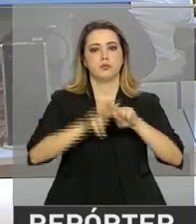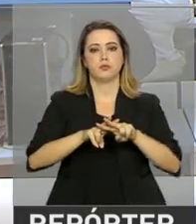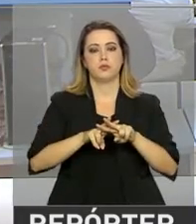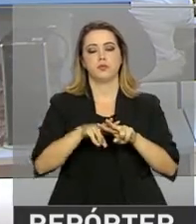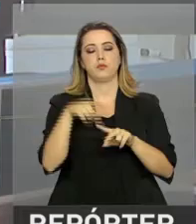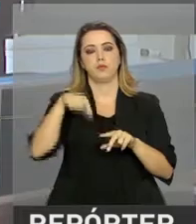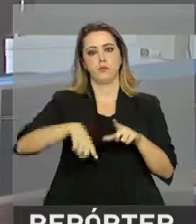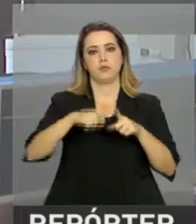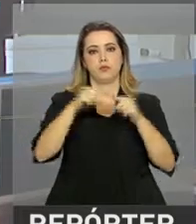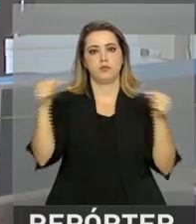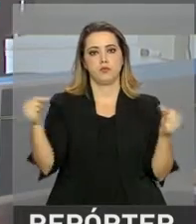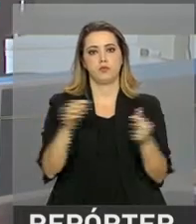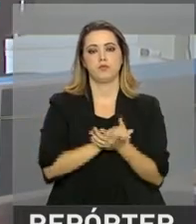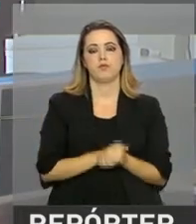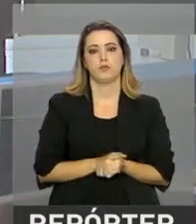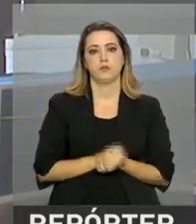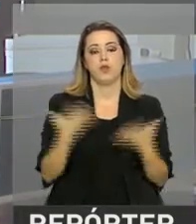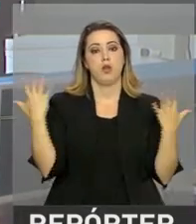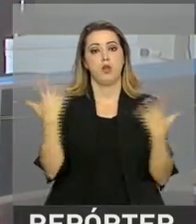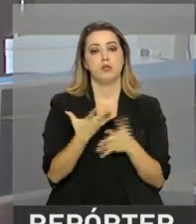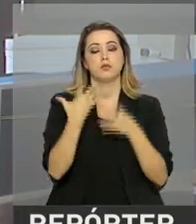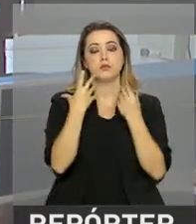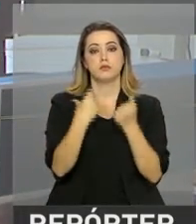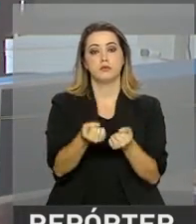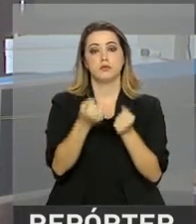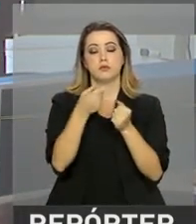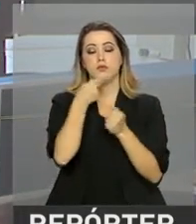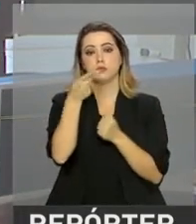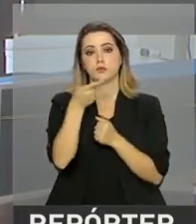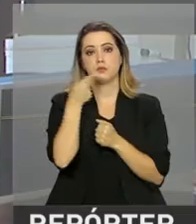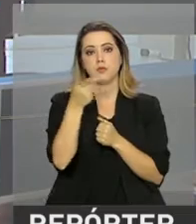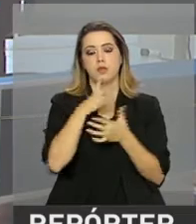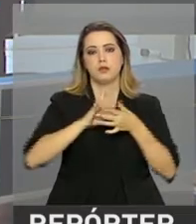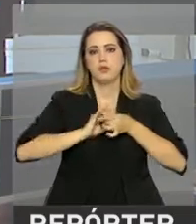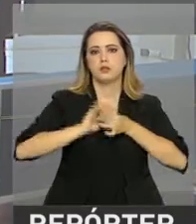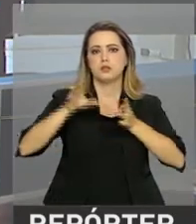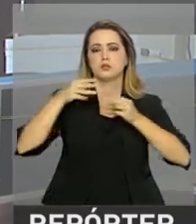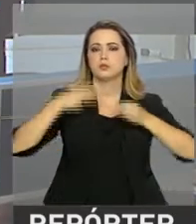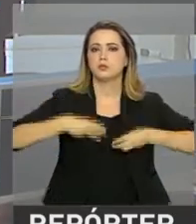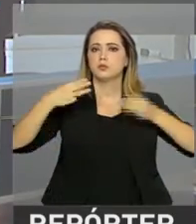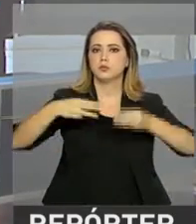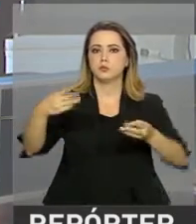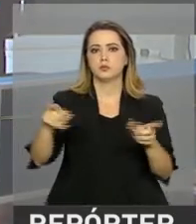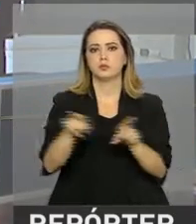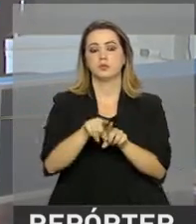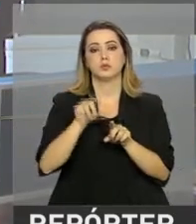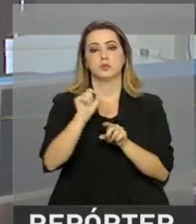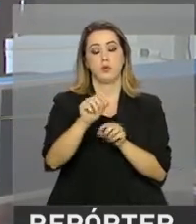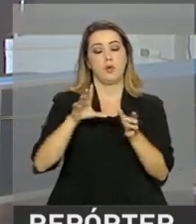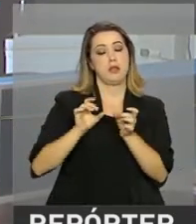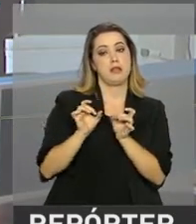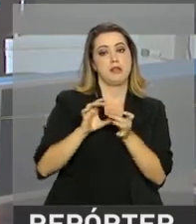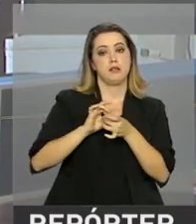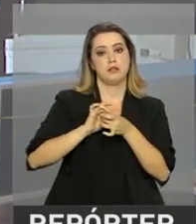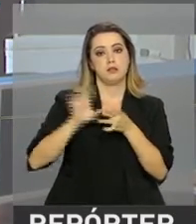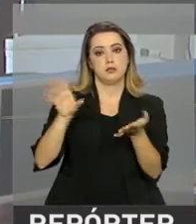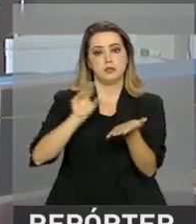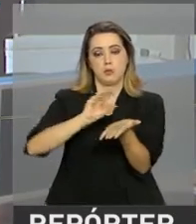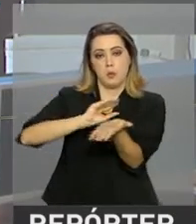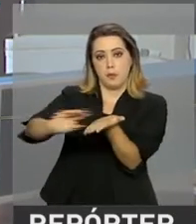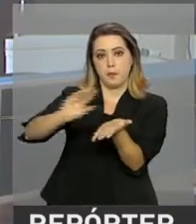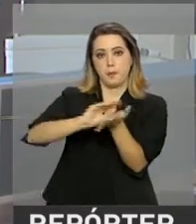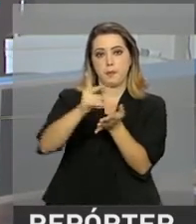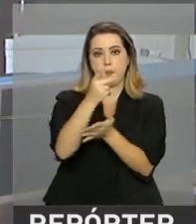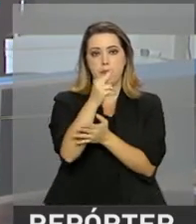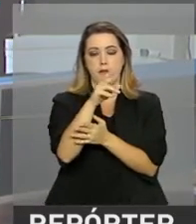2013. Agora vamos falar de liberação de verbas para a educação. O MEC liberou recursos para o Pronatec, o Programa Nacional de Acesso